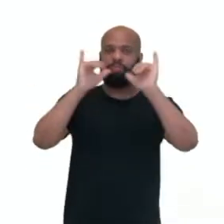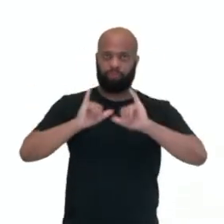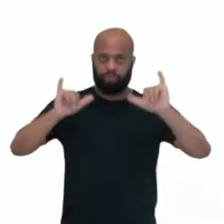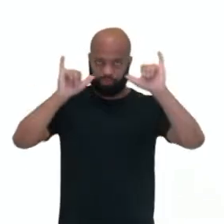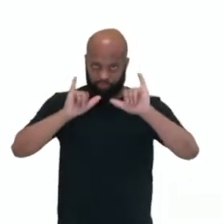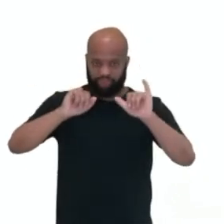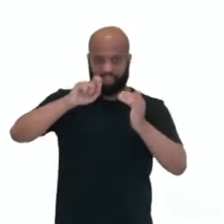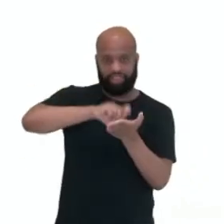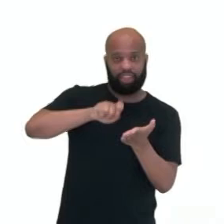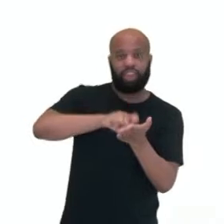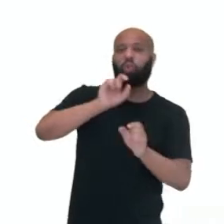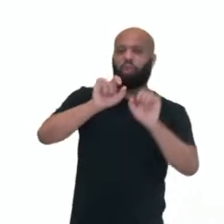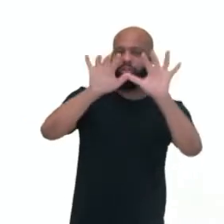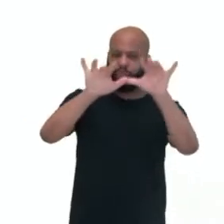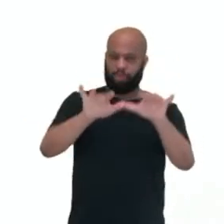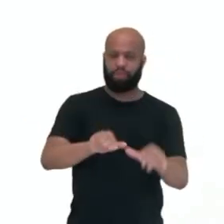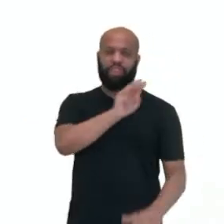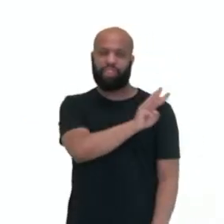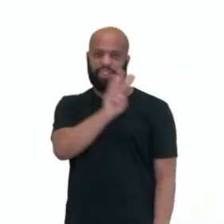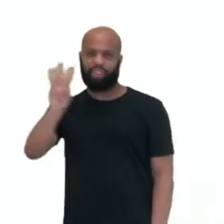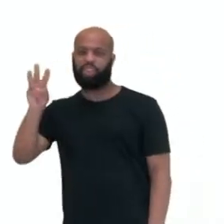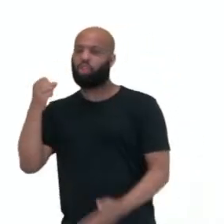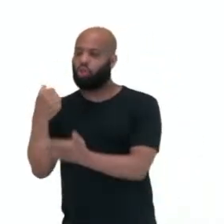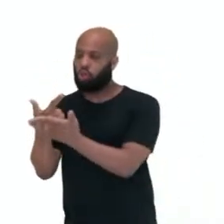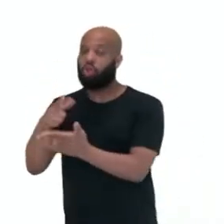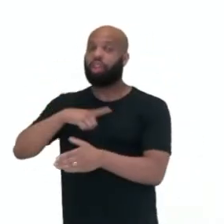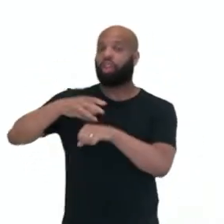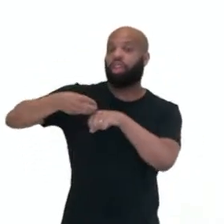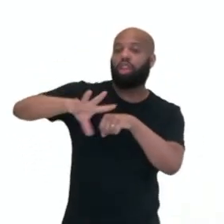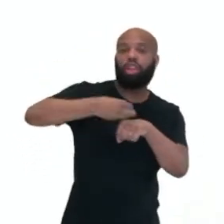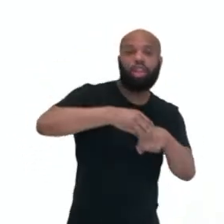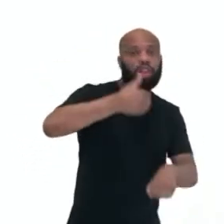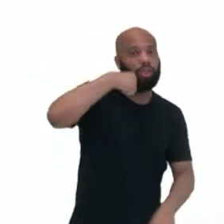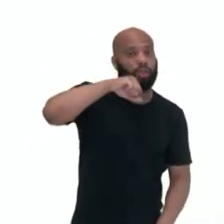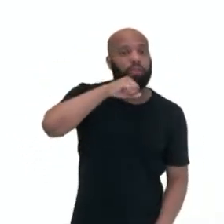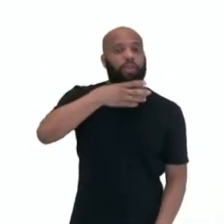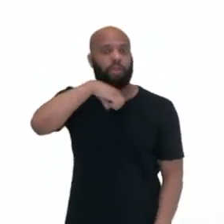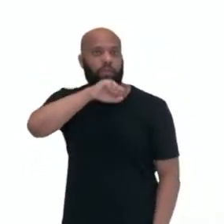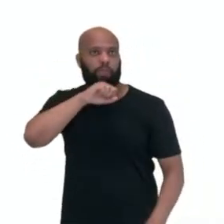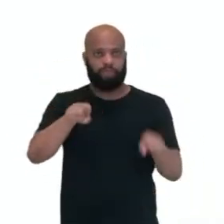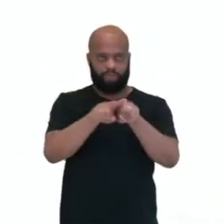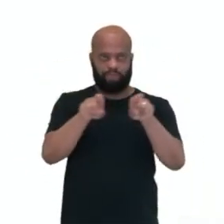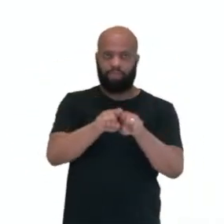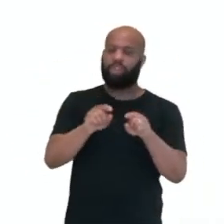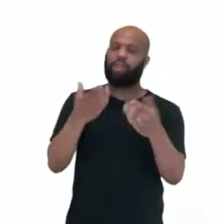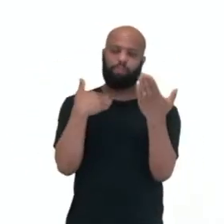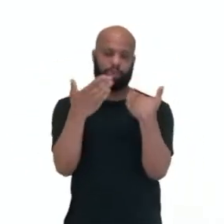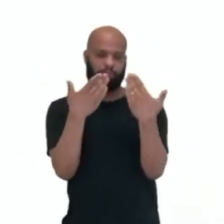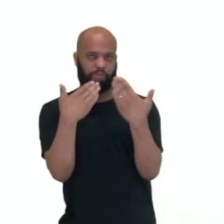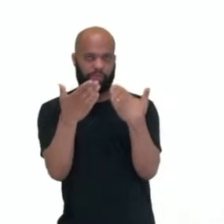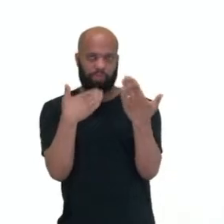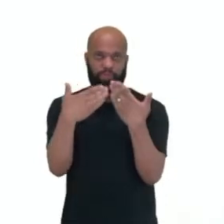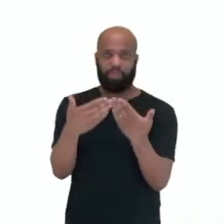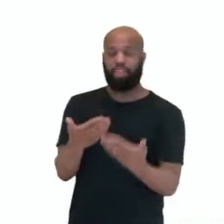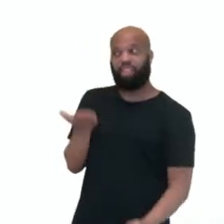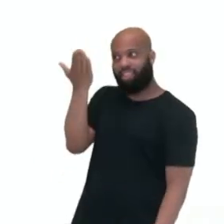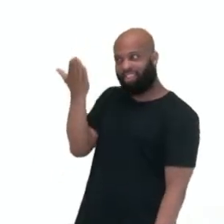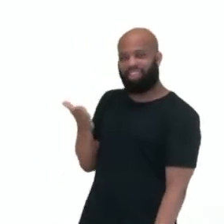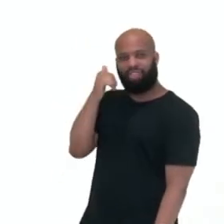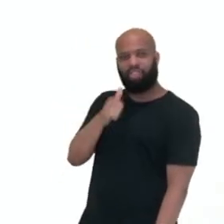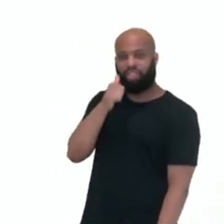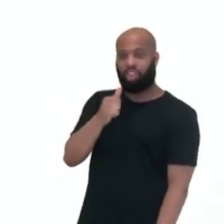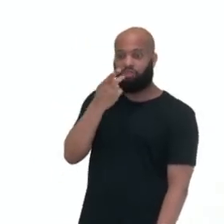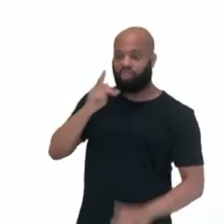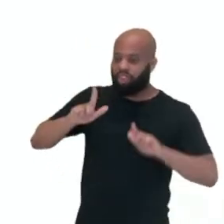site sobre consumo que traz dicas para pais e mães, o Coruja. Nesse bate-papo, Paula Rizzo fala sobre